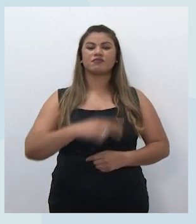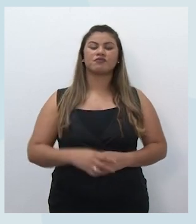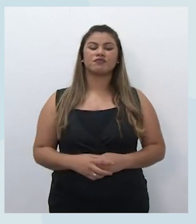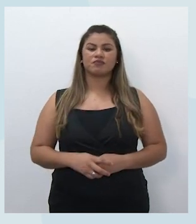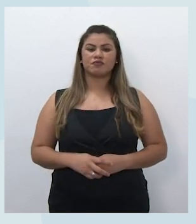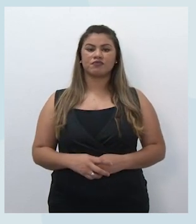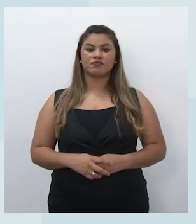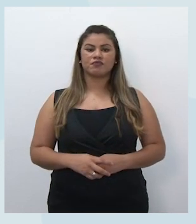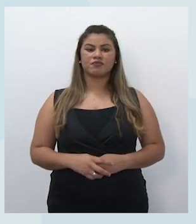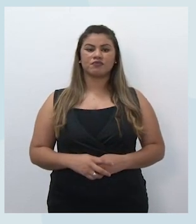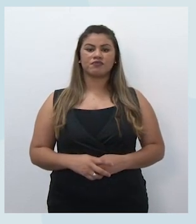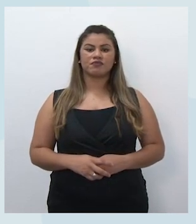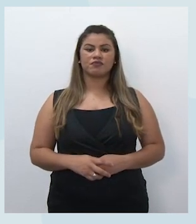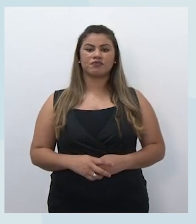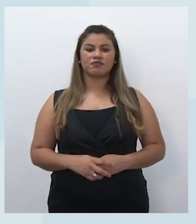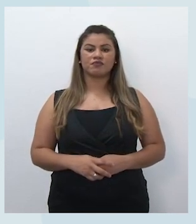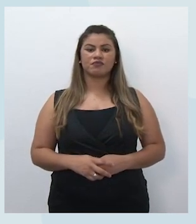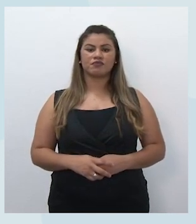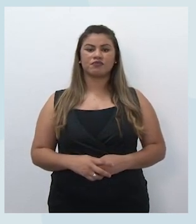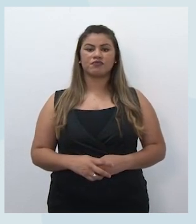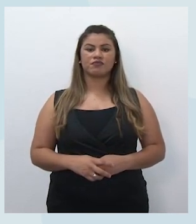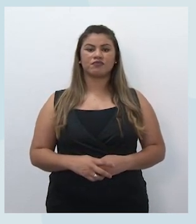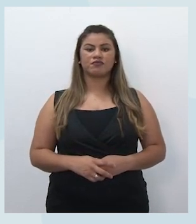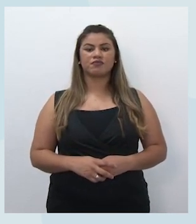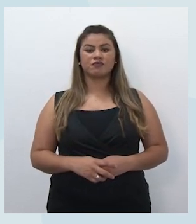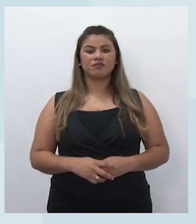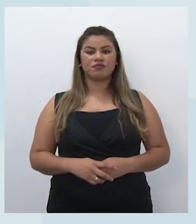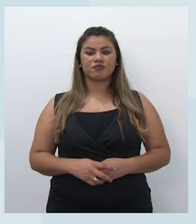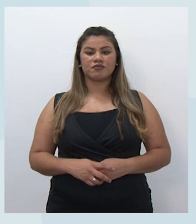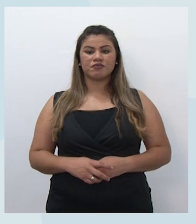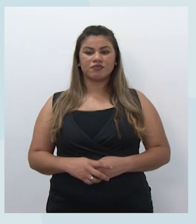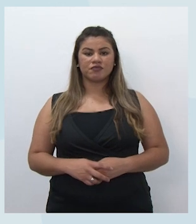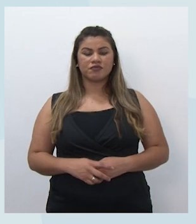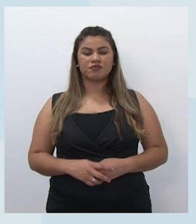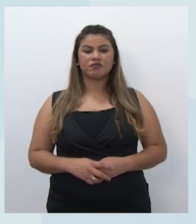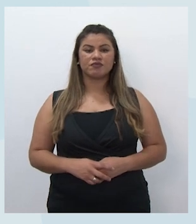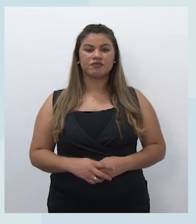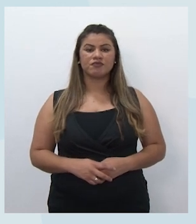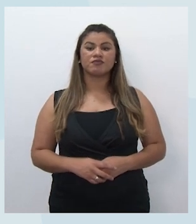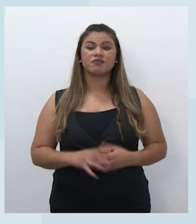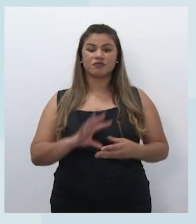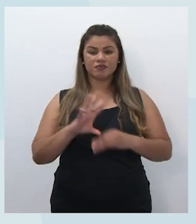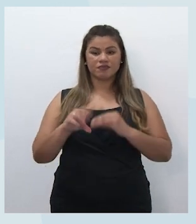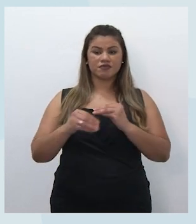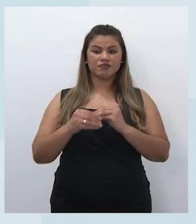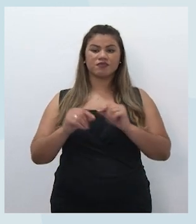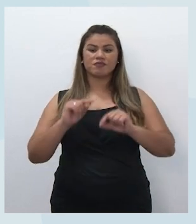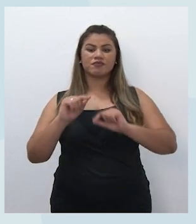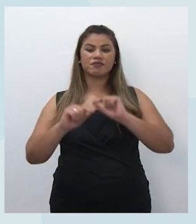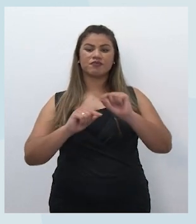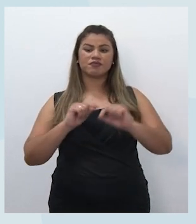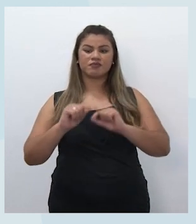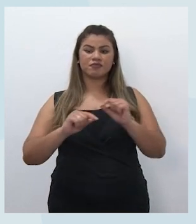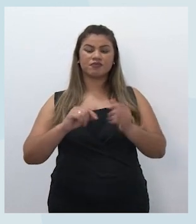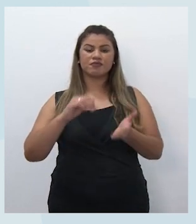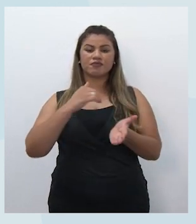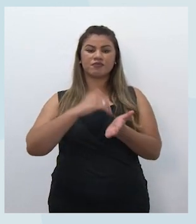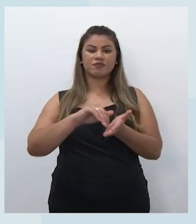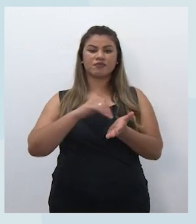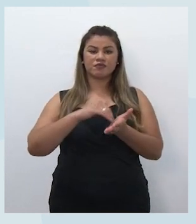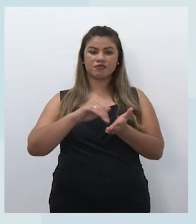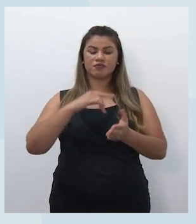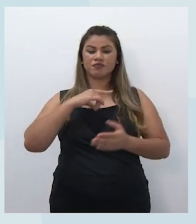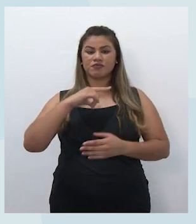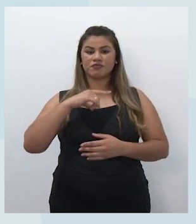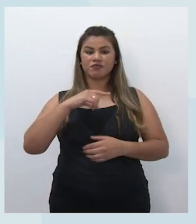Próximo slide. Para dar suporte, então, a essa implementação, a SEDUC irá fornecer material